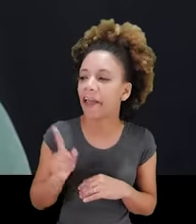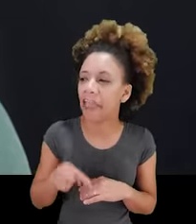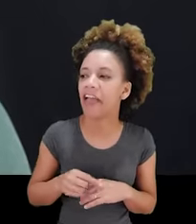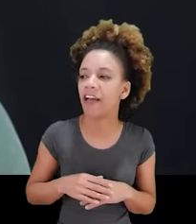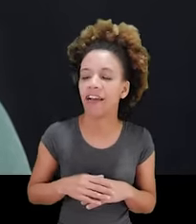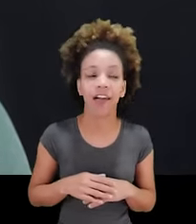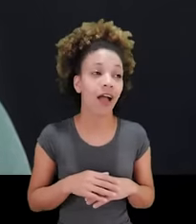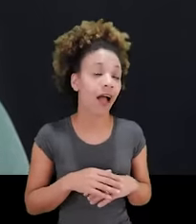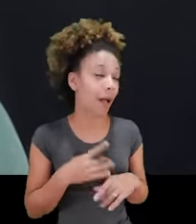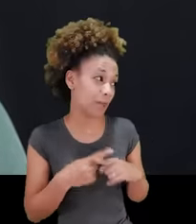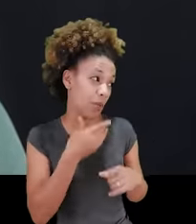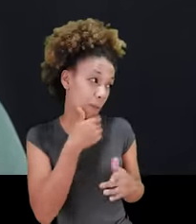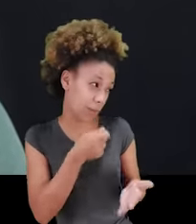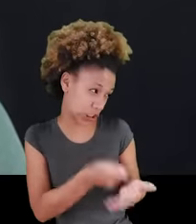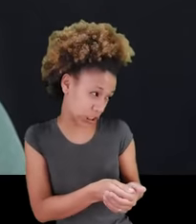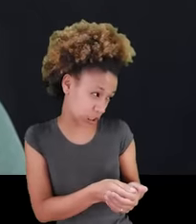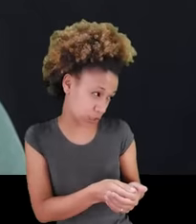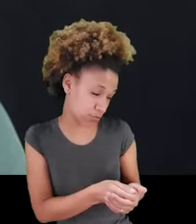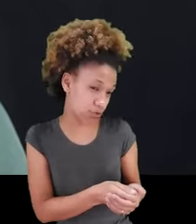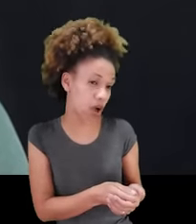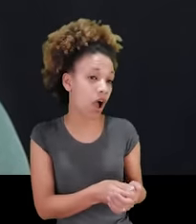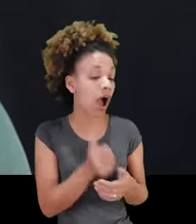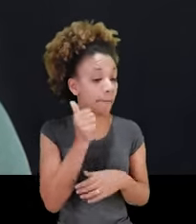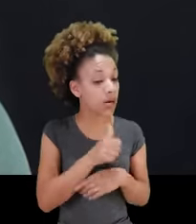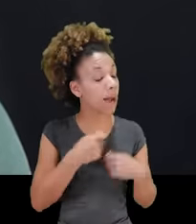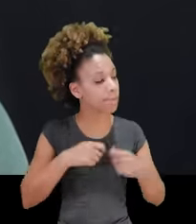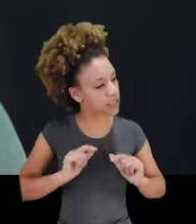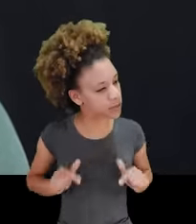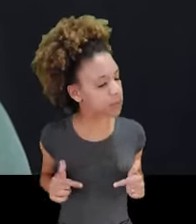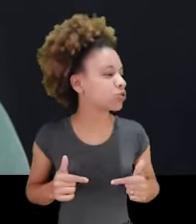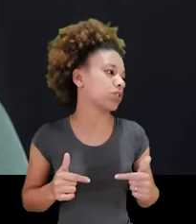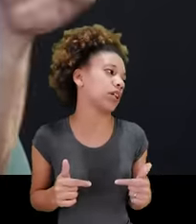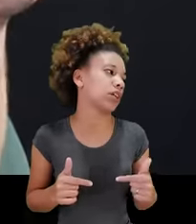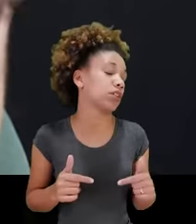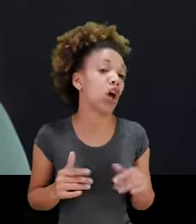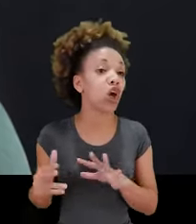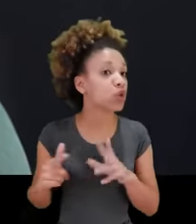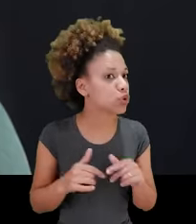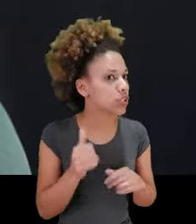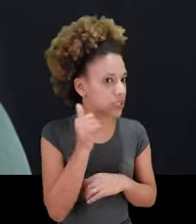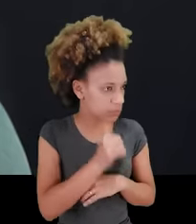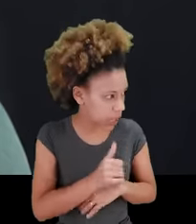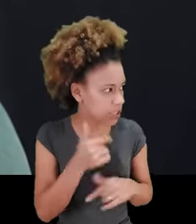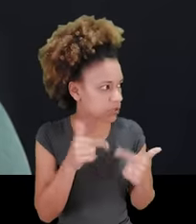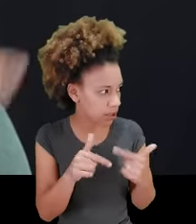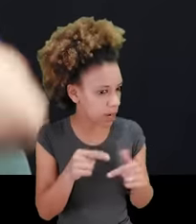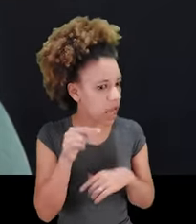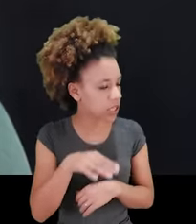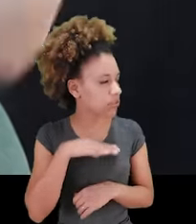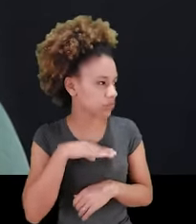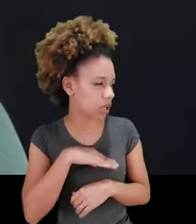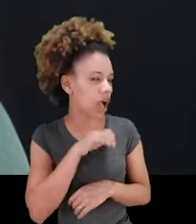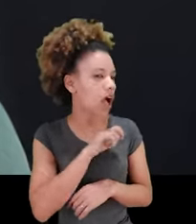Talvez por ser muito machismo, talvez tenha aqui, a mulher precisa se posicionar. Então a mulher aqui, ela não... Todas as mulheres que eu trabalhei aqui em Portugal,